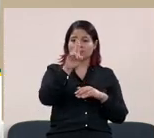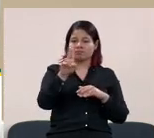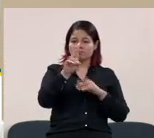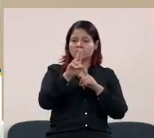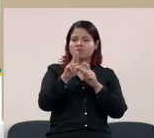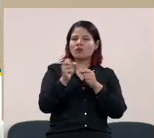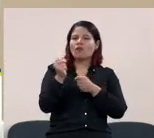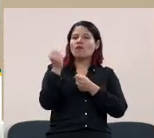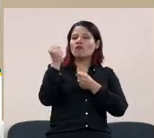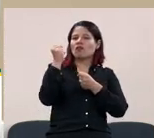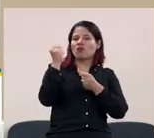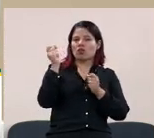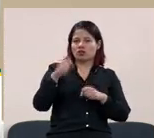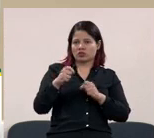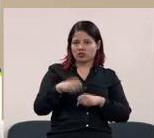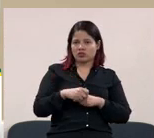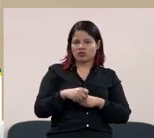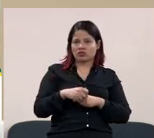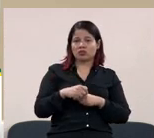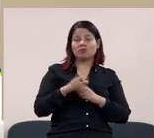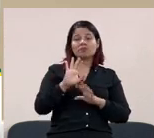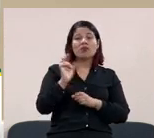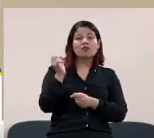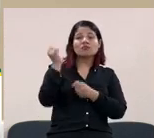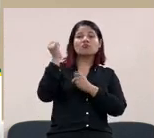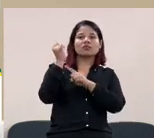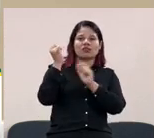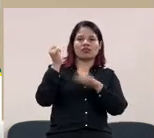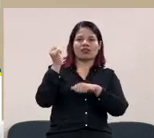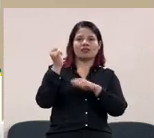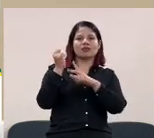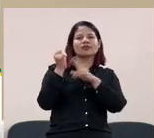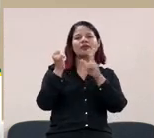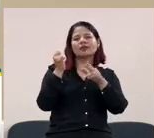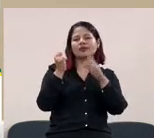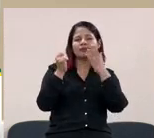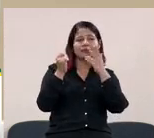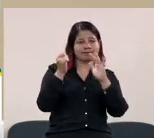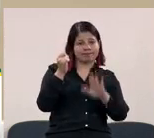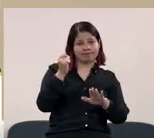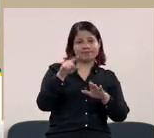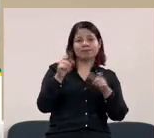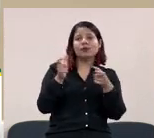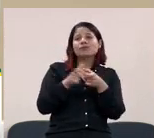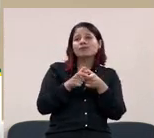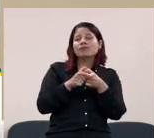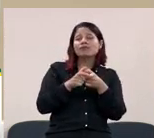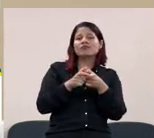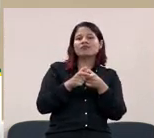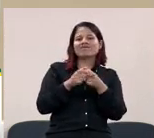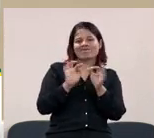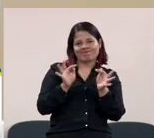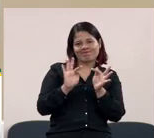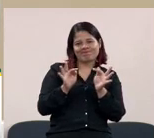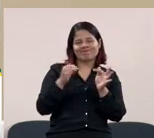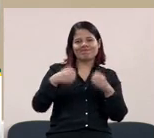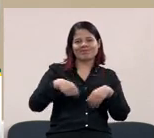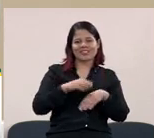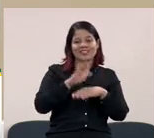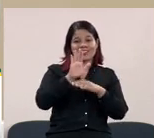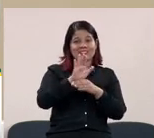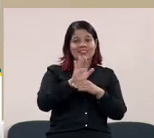imponente. Esse gigante hoje ela é uma criança. Essa criança foi criada aqui por essa casa. Essa criança ela precisa dos